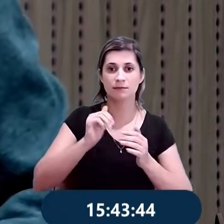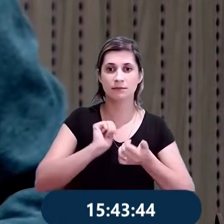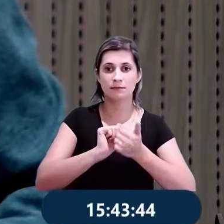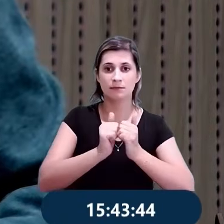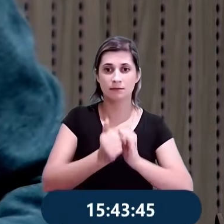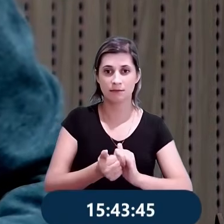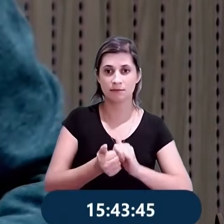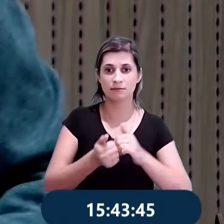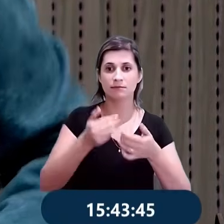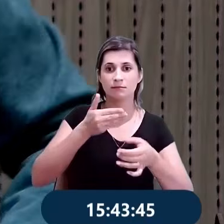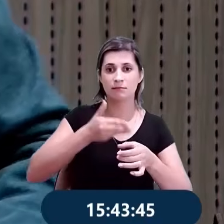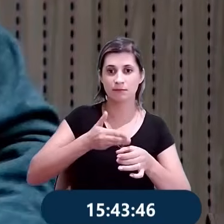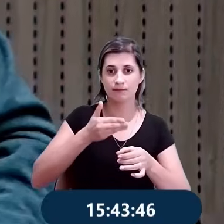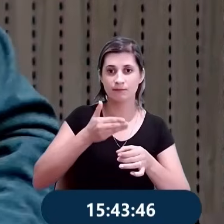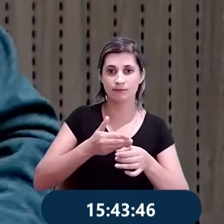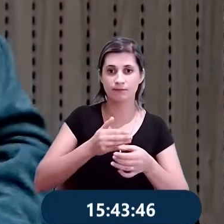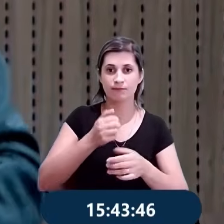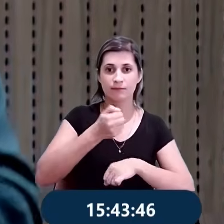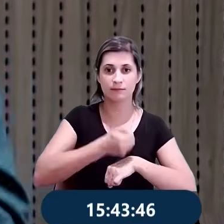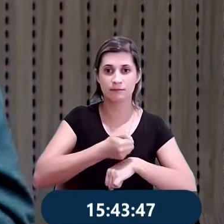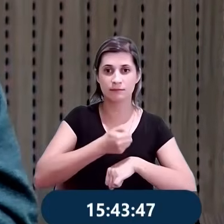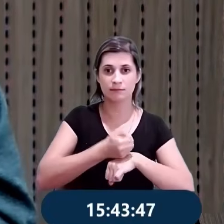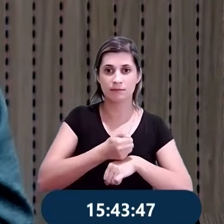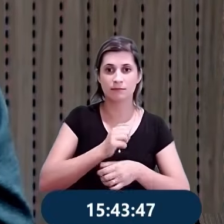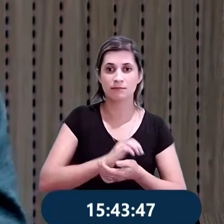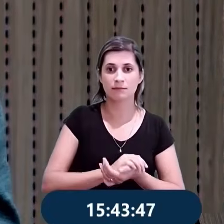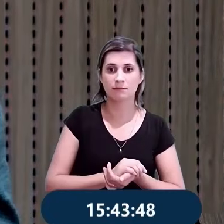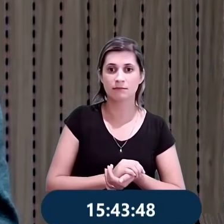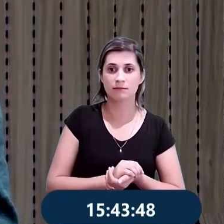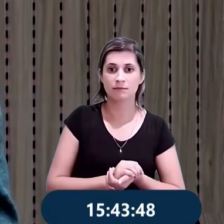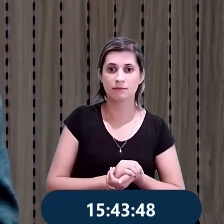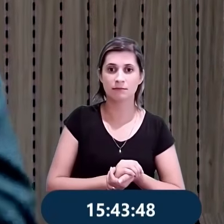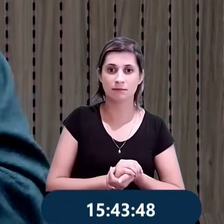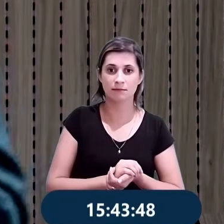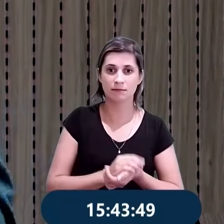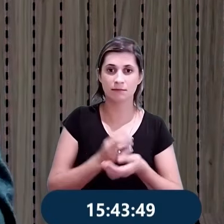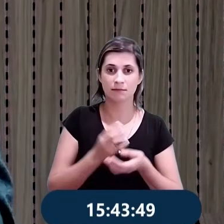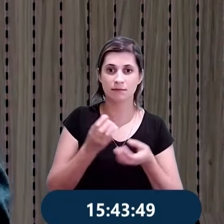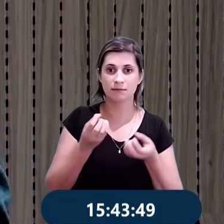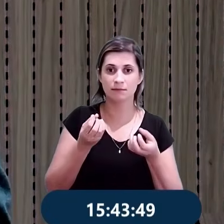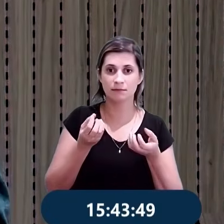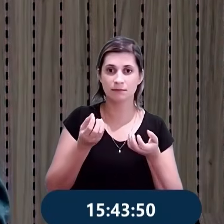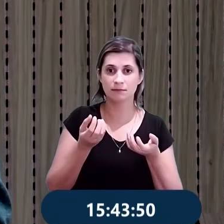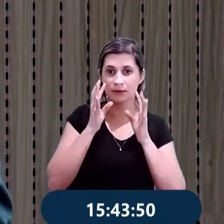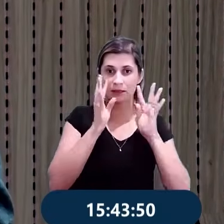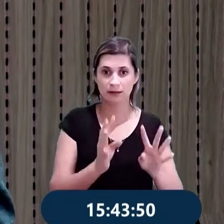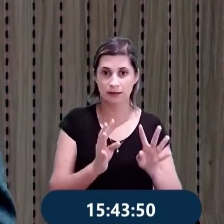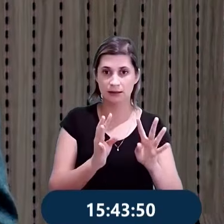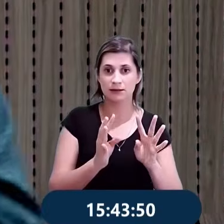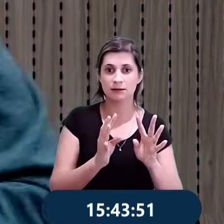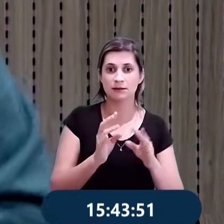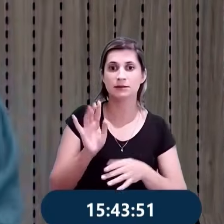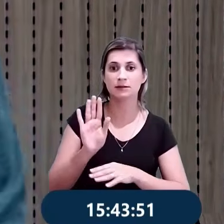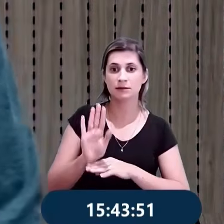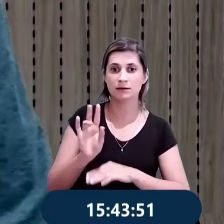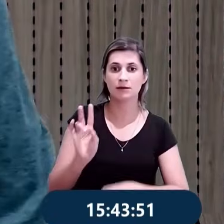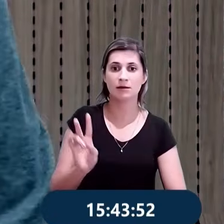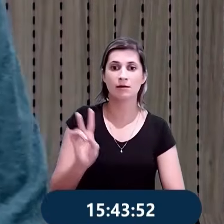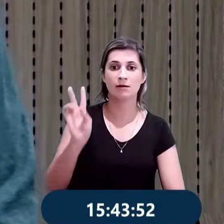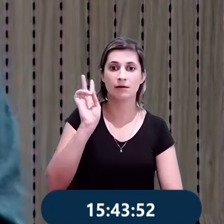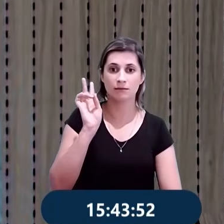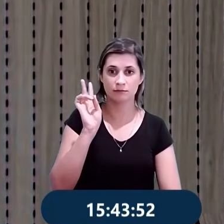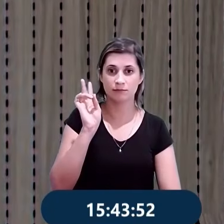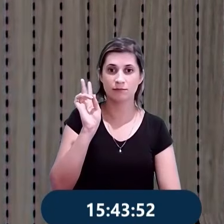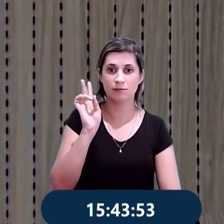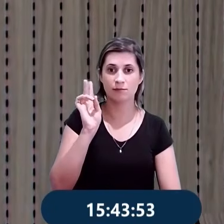Franca, que desse uma atenção e valorização do Campeonato